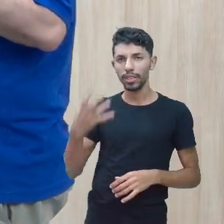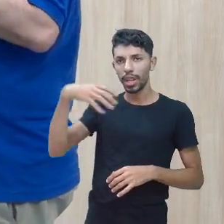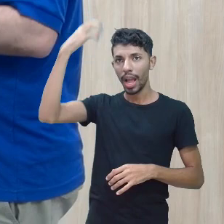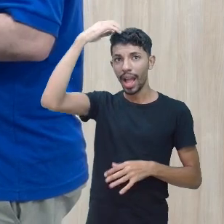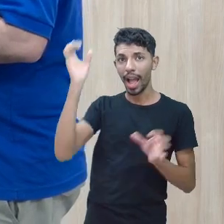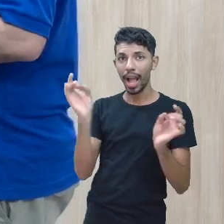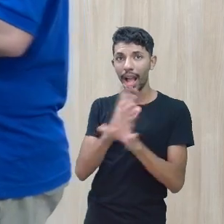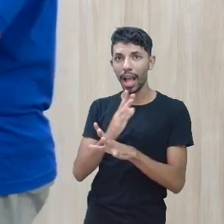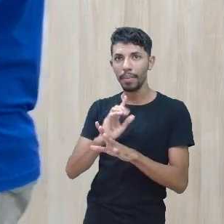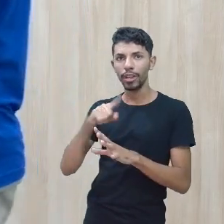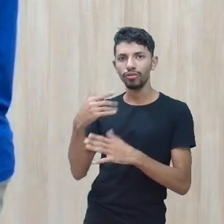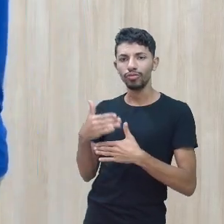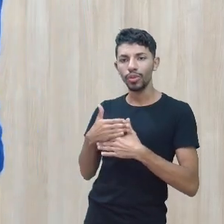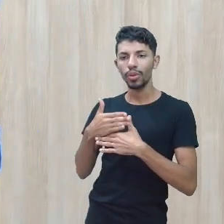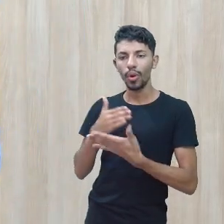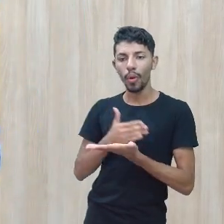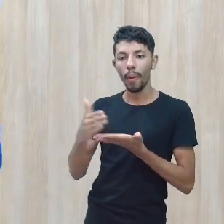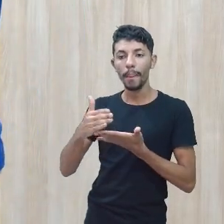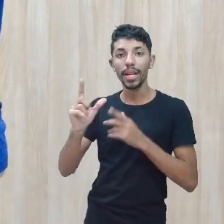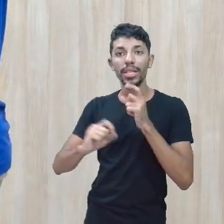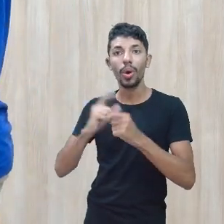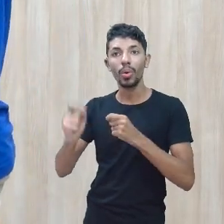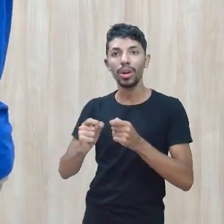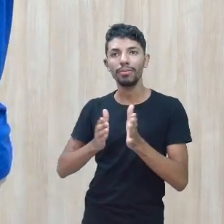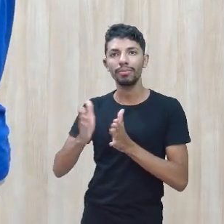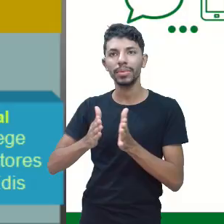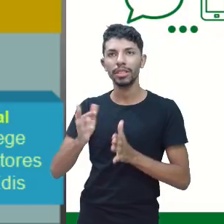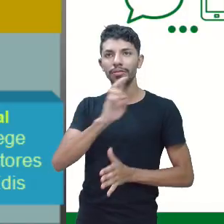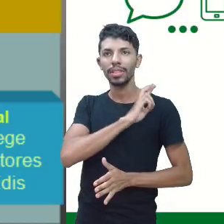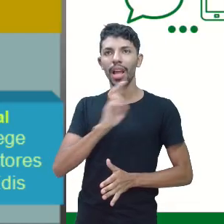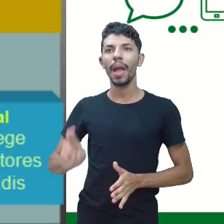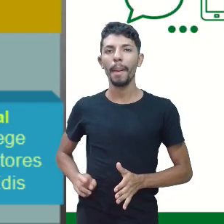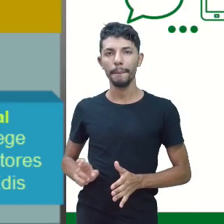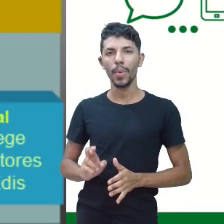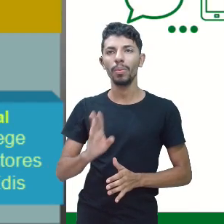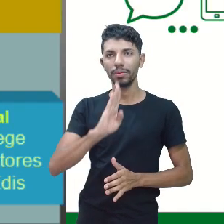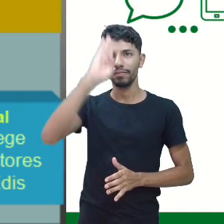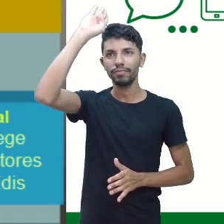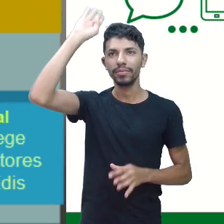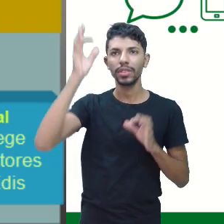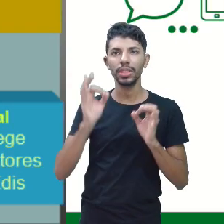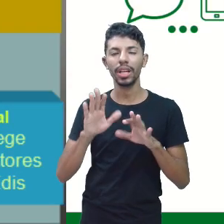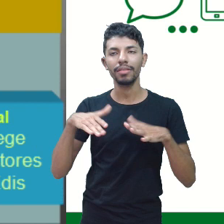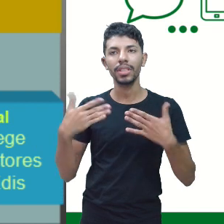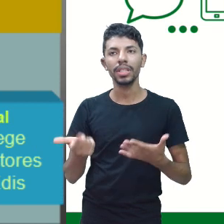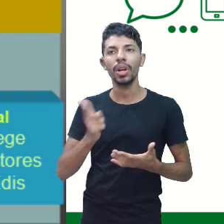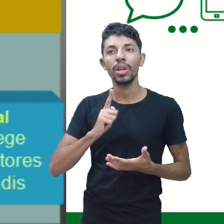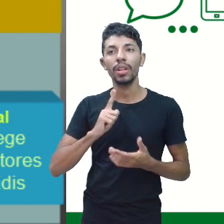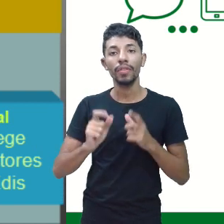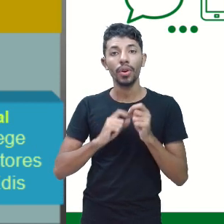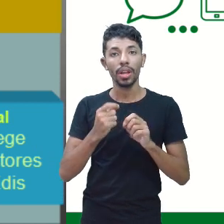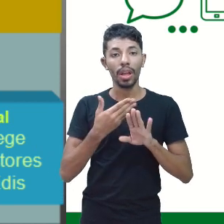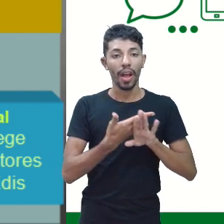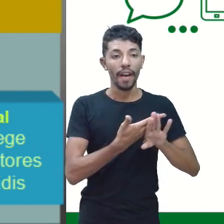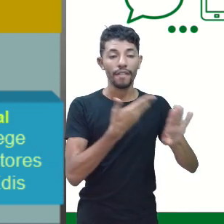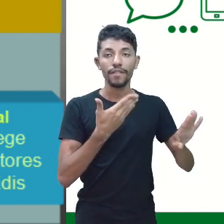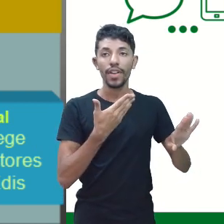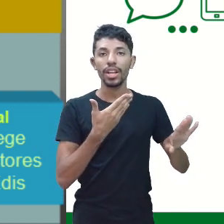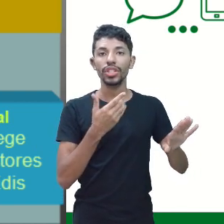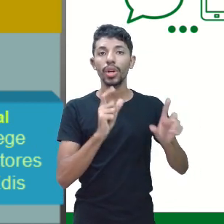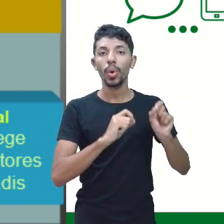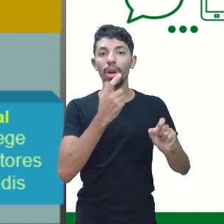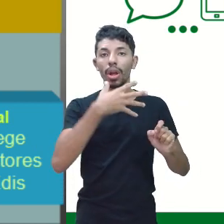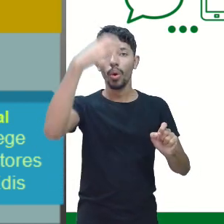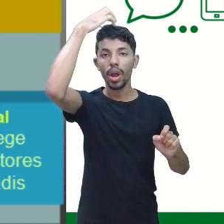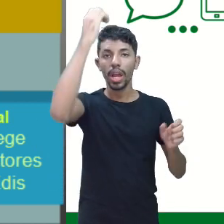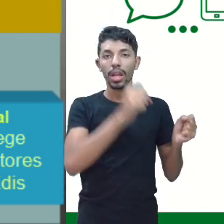Né? E aqui, quando houve a deposição, ou seja, afastaram do poder o rei Tarquínio, né,